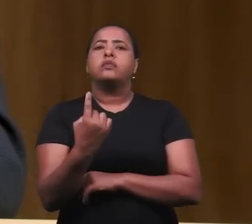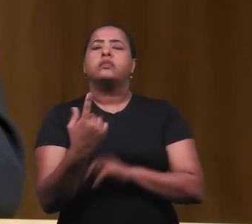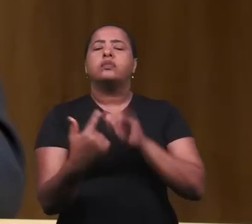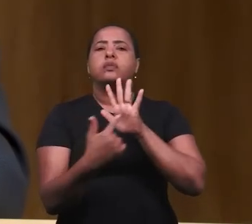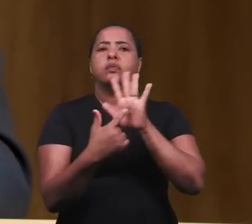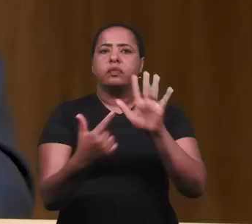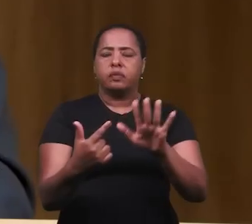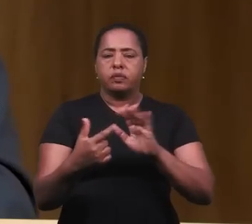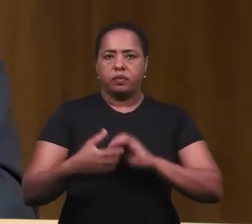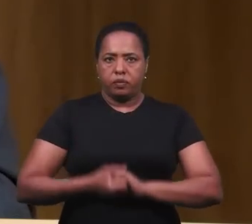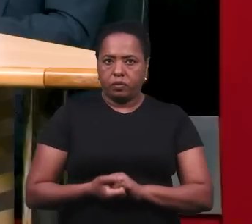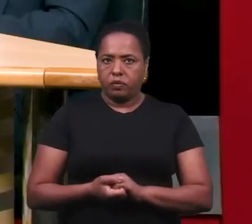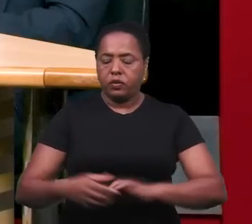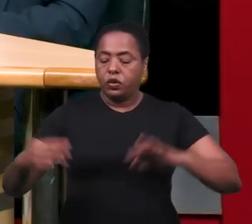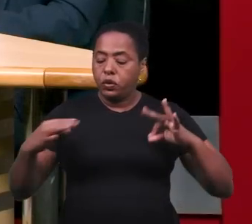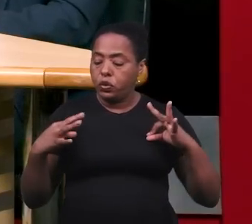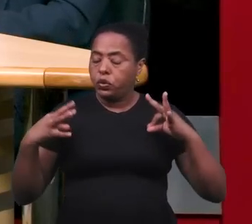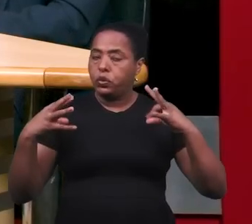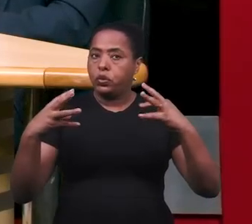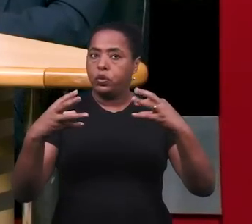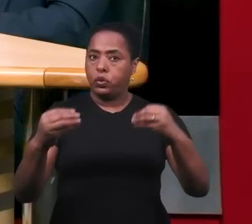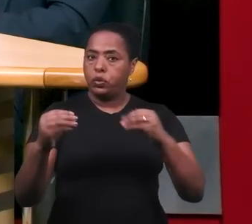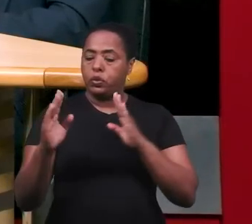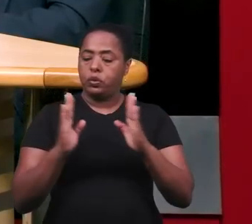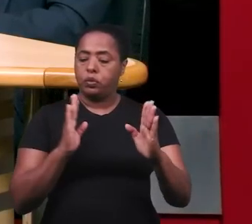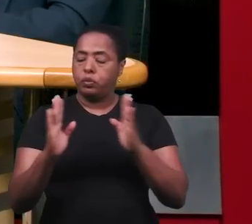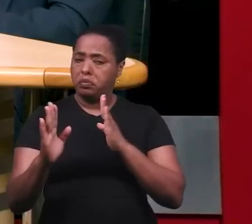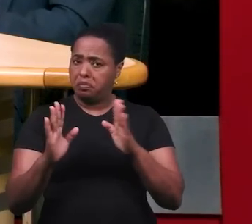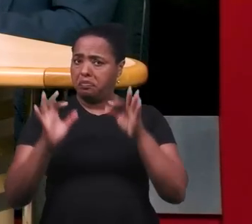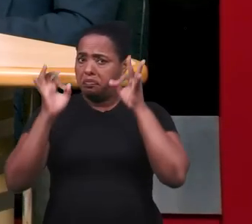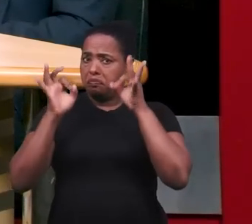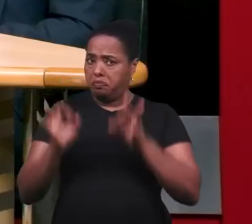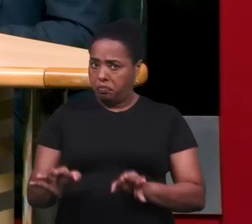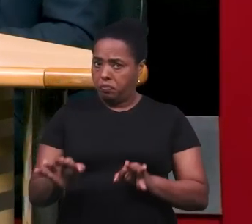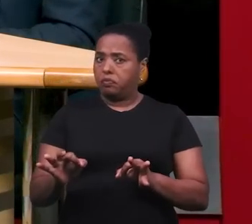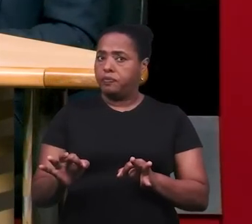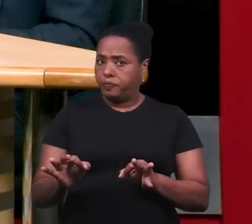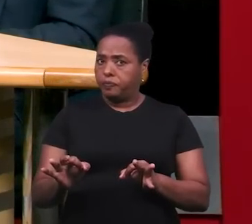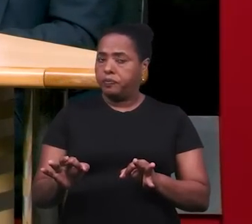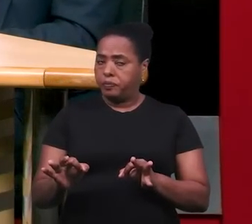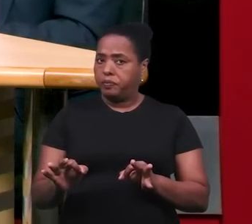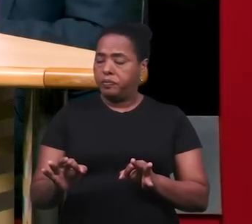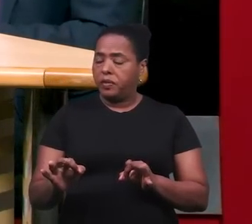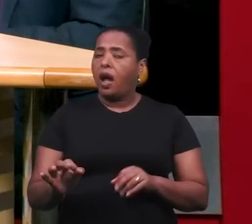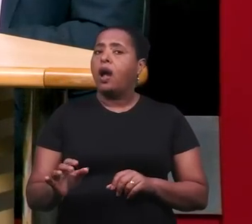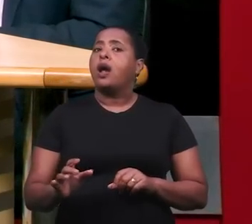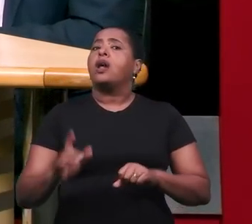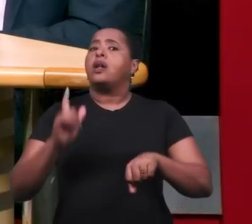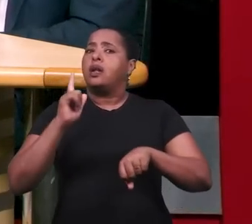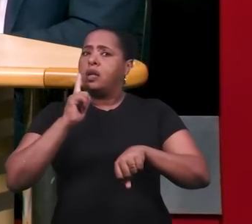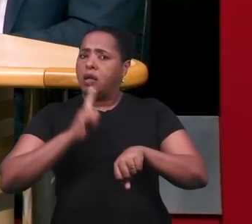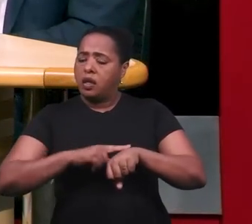início ao nosso assunto. Amém. Eclesiastes, capítulo 3, o versículo 1.